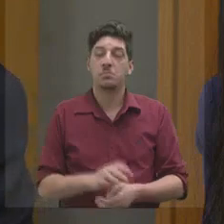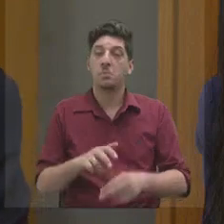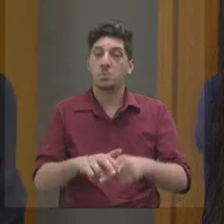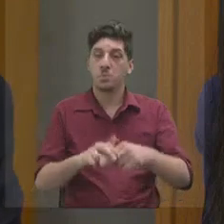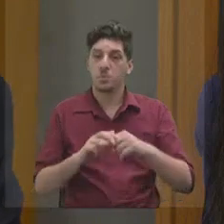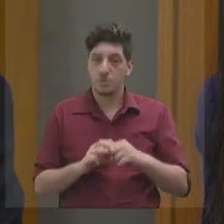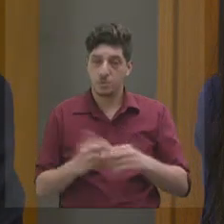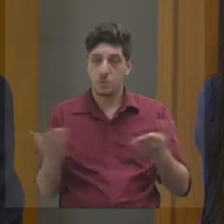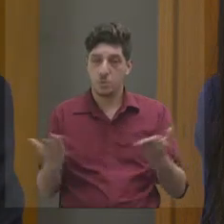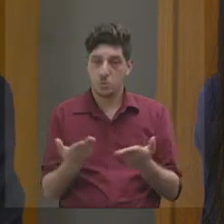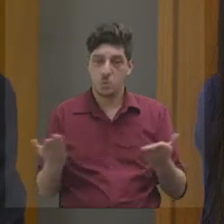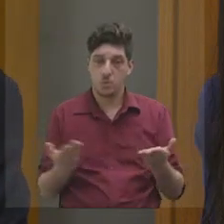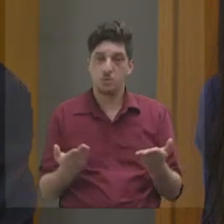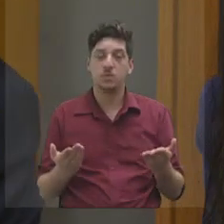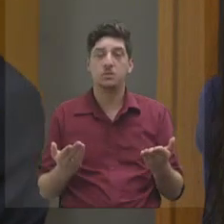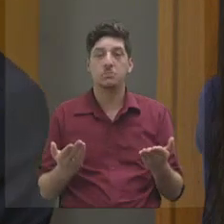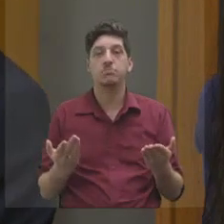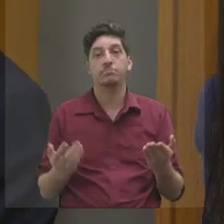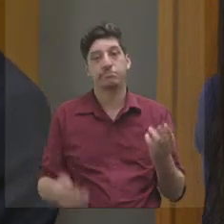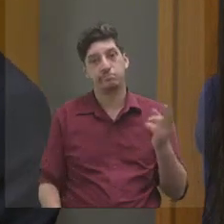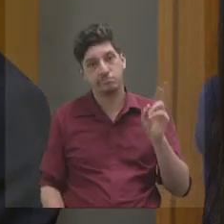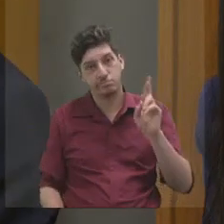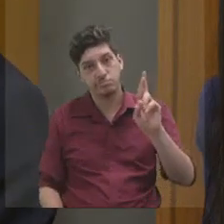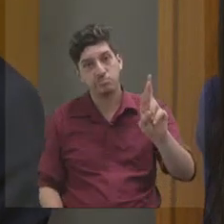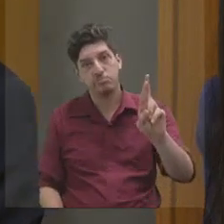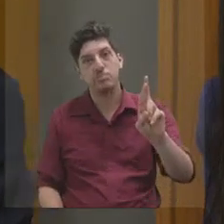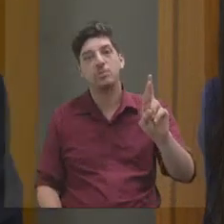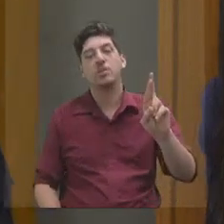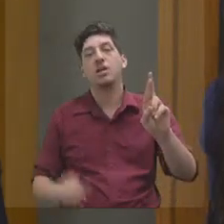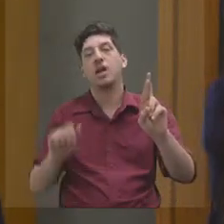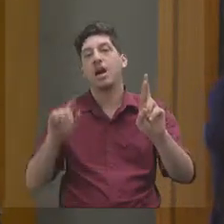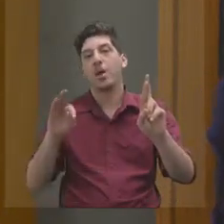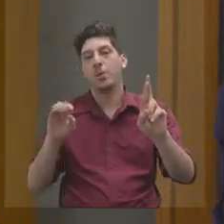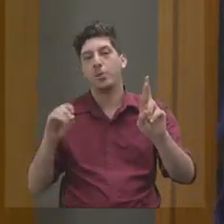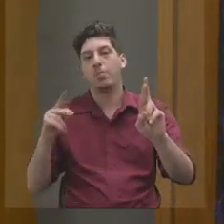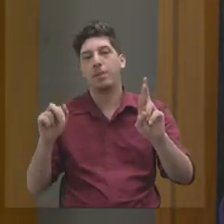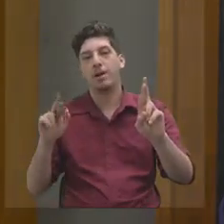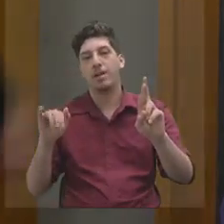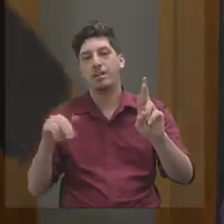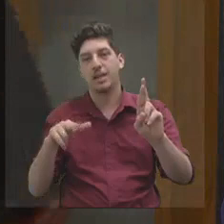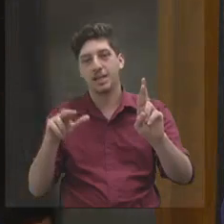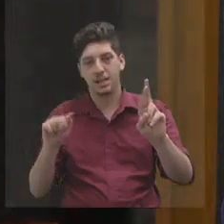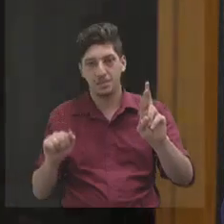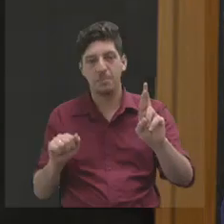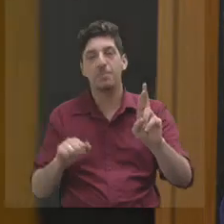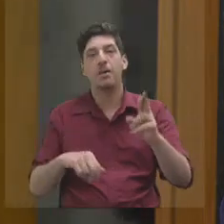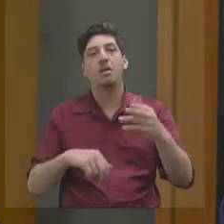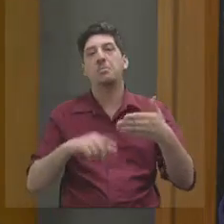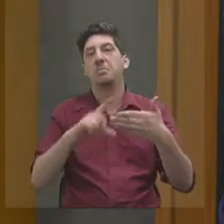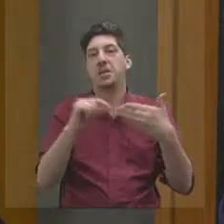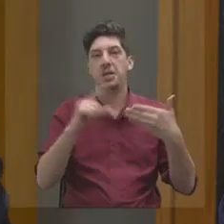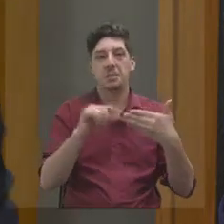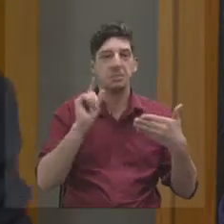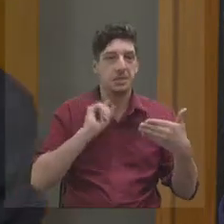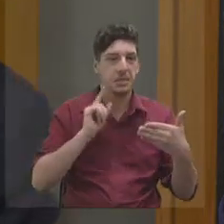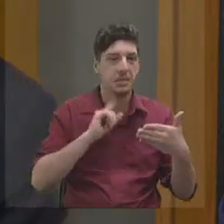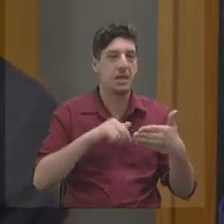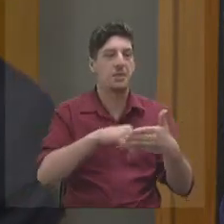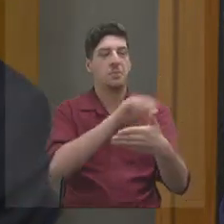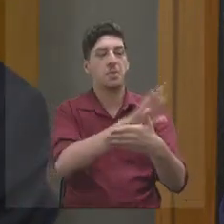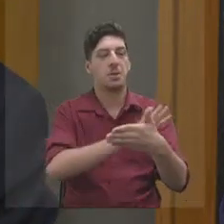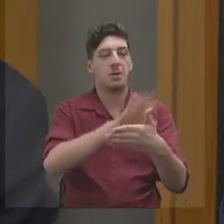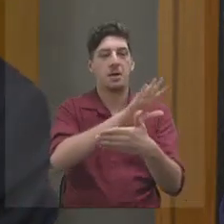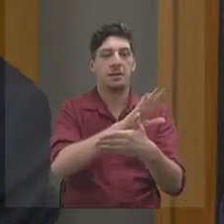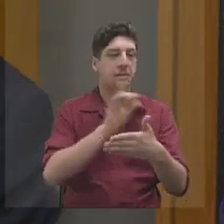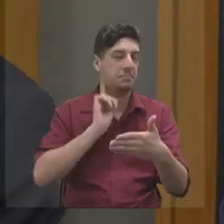né em nome não só do alto Paranaíba do triângulo mineiro do Noroeste Mineiro e de tantos